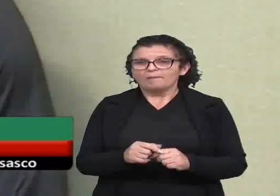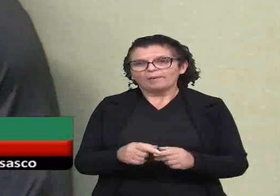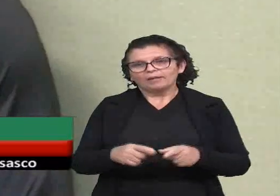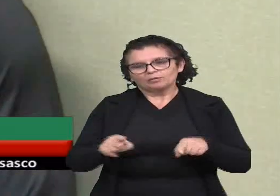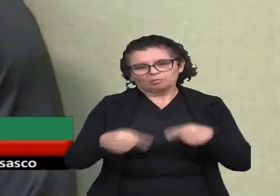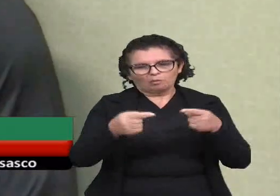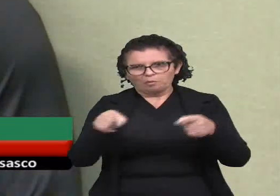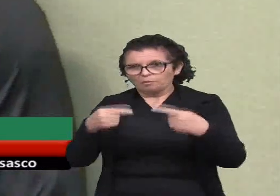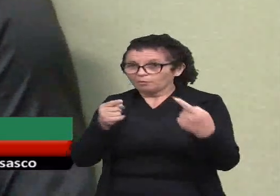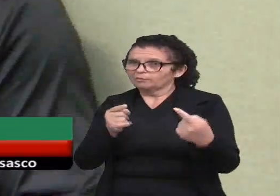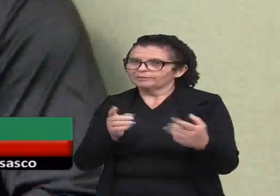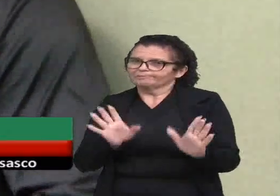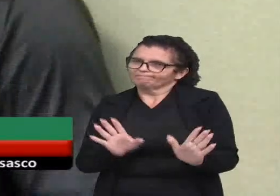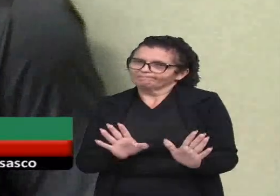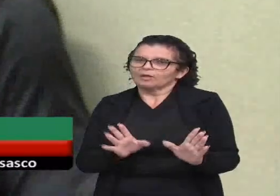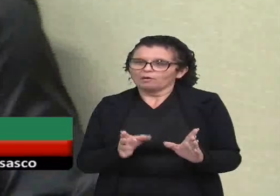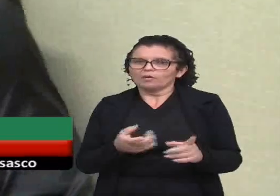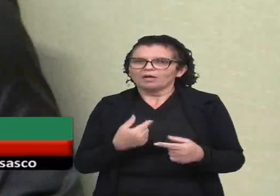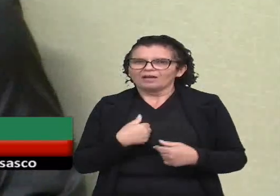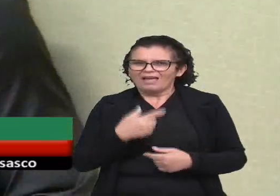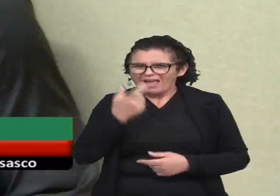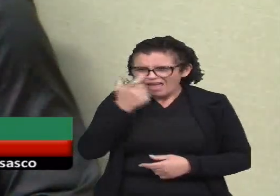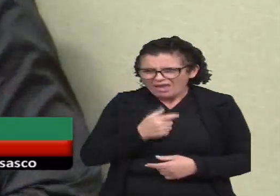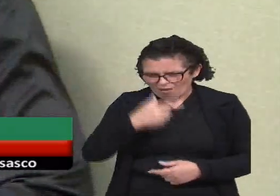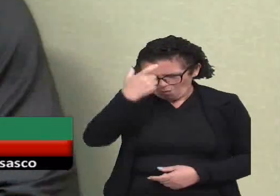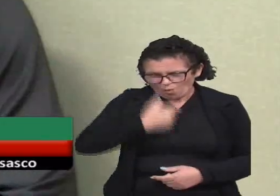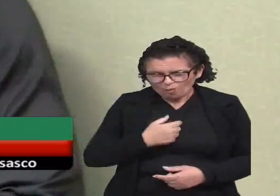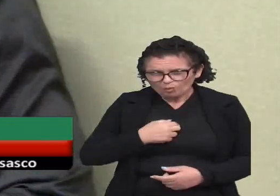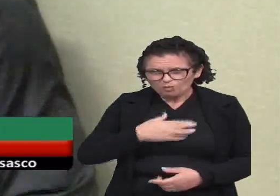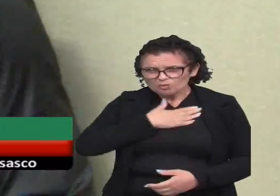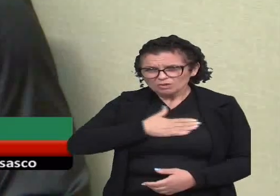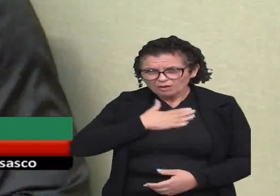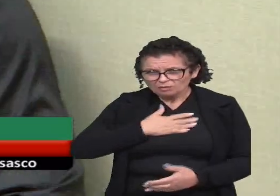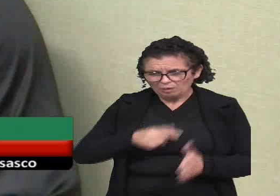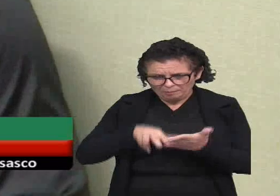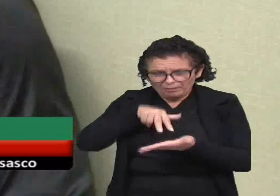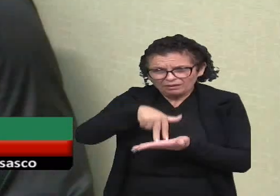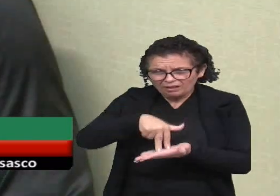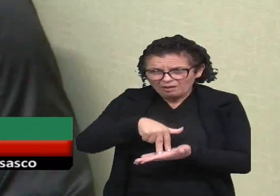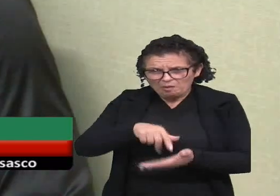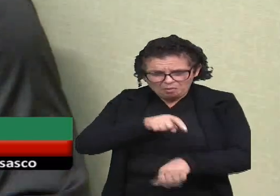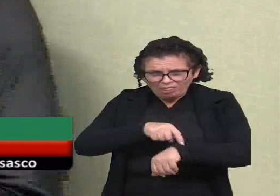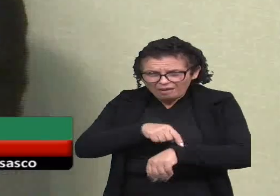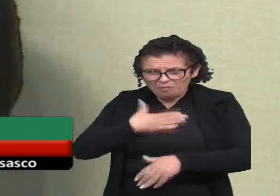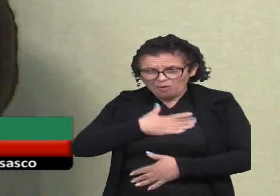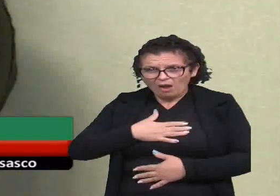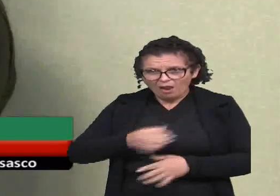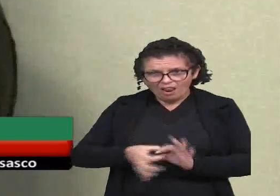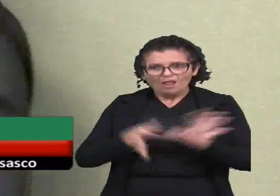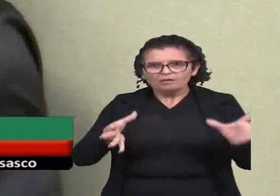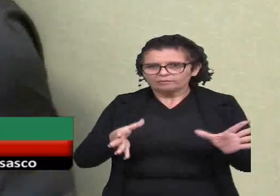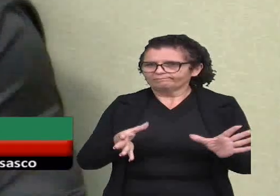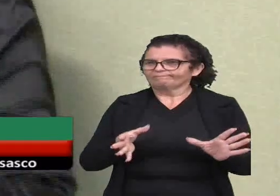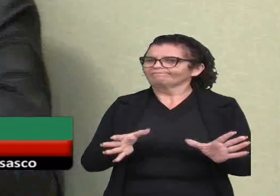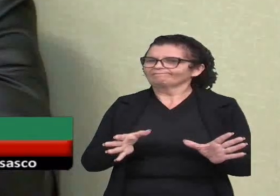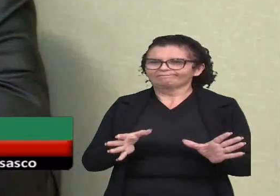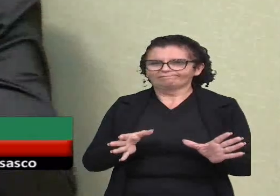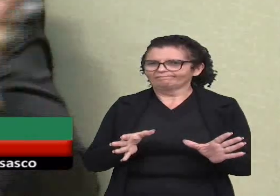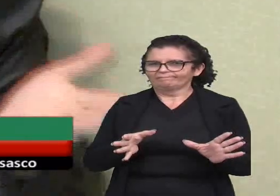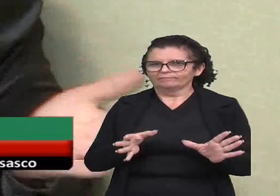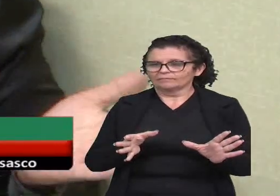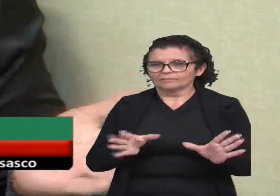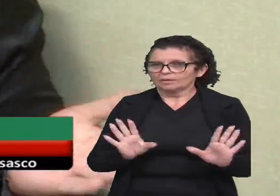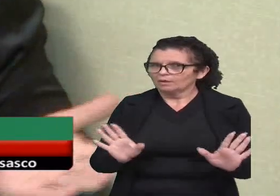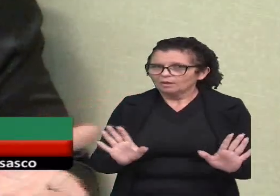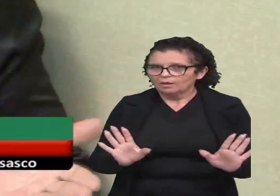e contraditórios. Então vamos lá, pegar e falar que eu estou usando do gosto que eu quero aqui, o tempo que eu quero, Vossa Excelência também foi perfeito aqui.